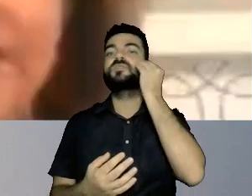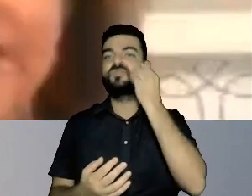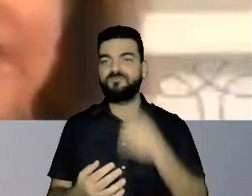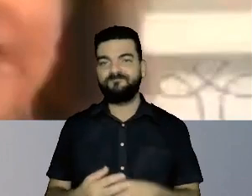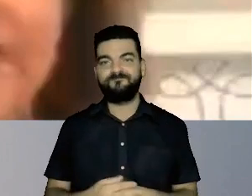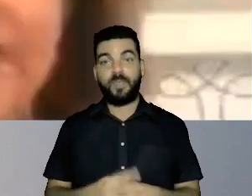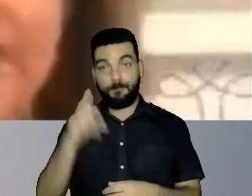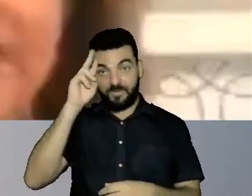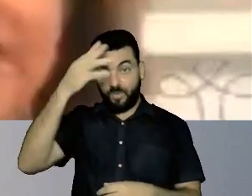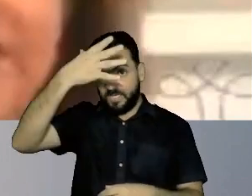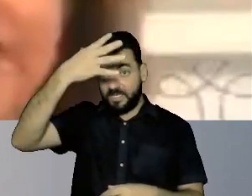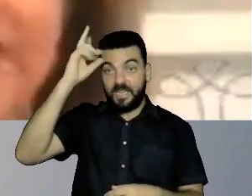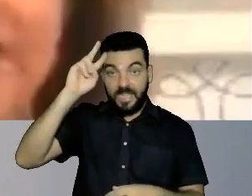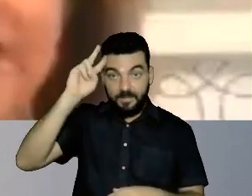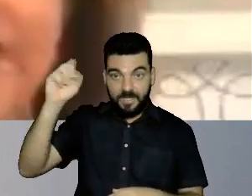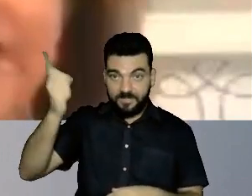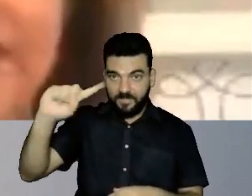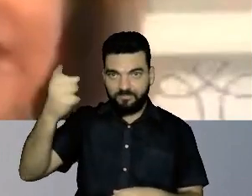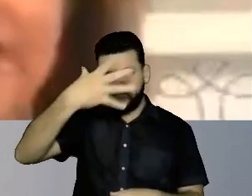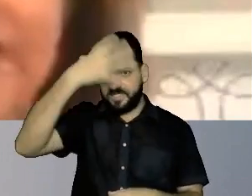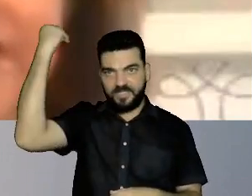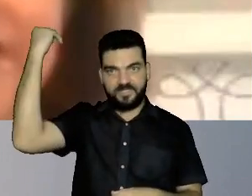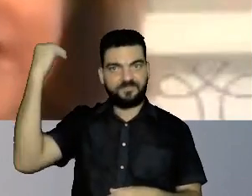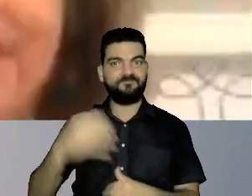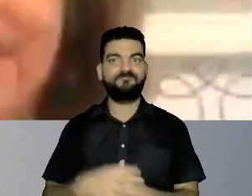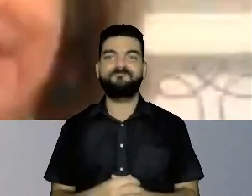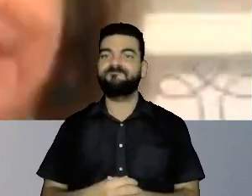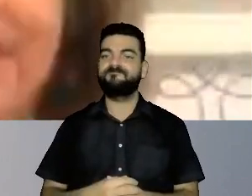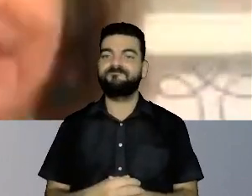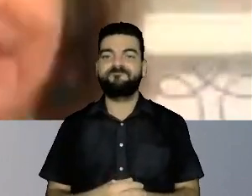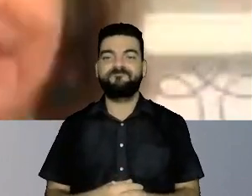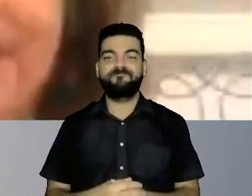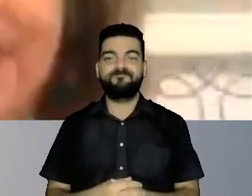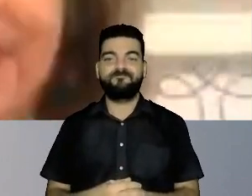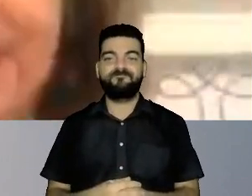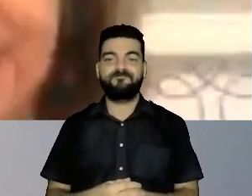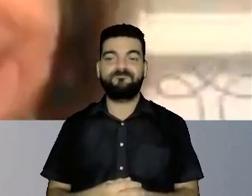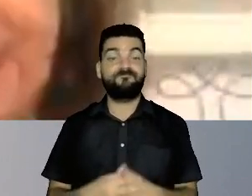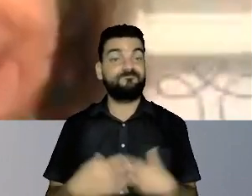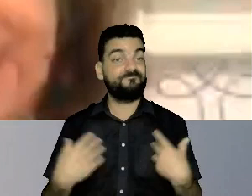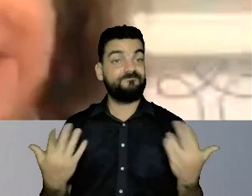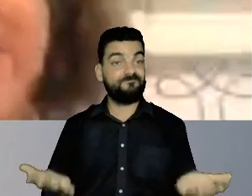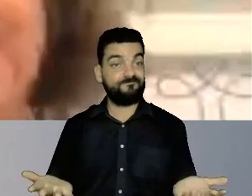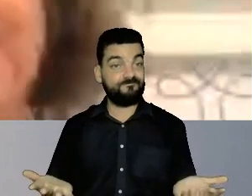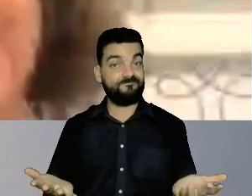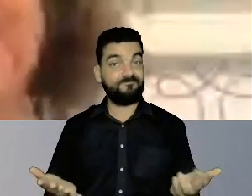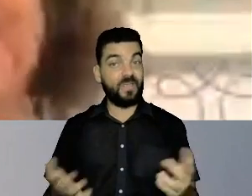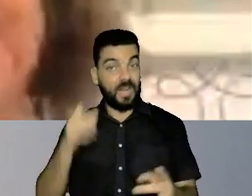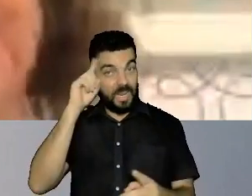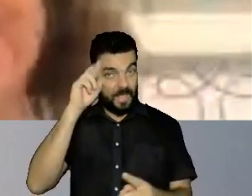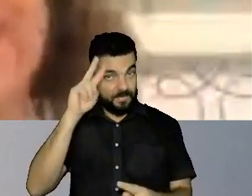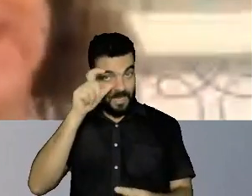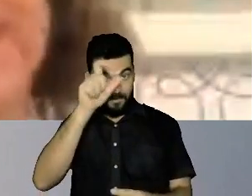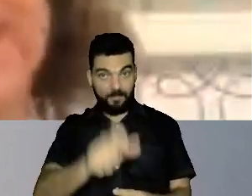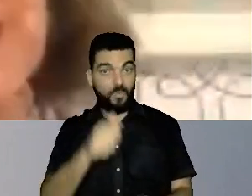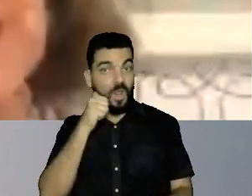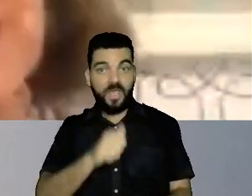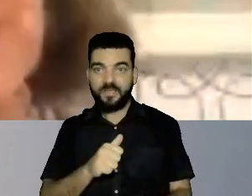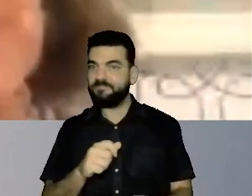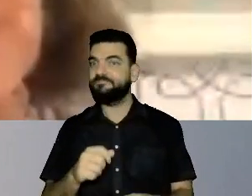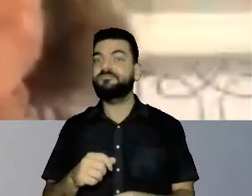Só que muitas vezes esses espaços, essas participações são esquecidas,